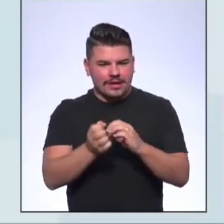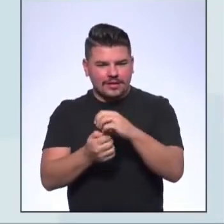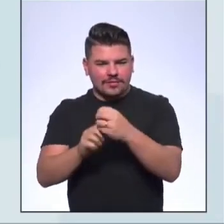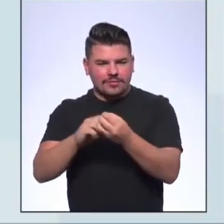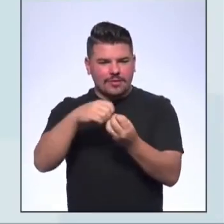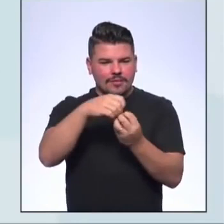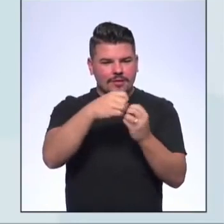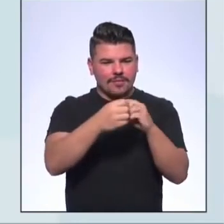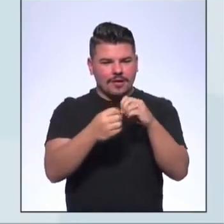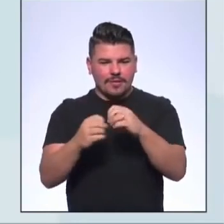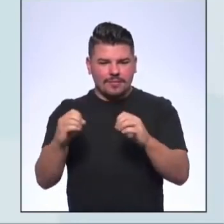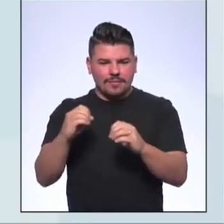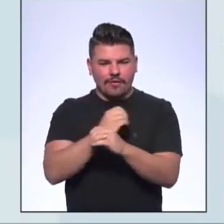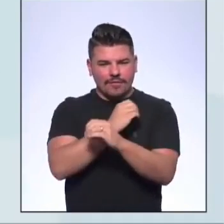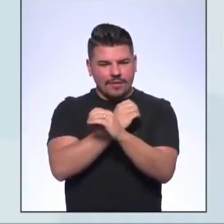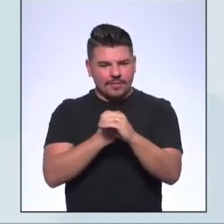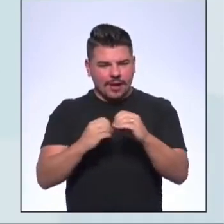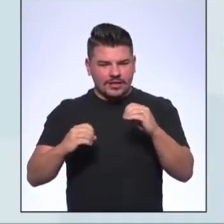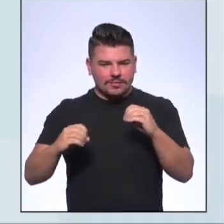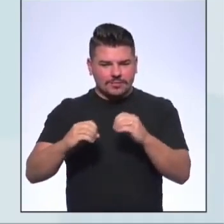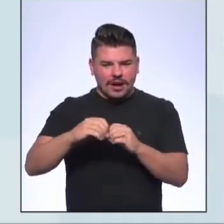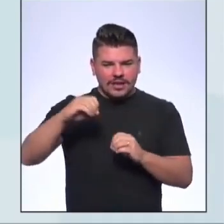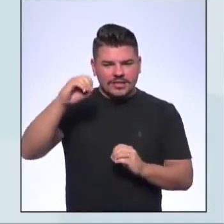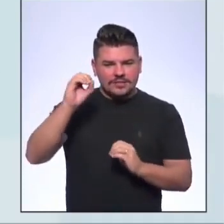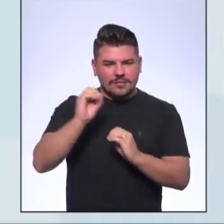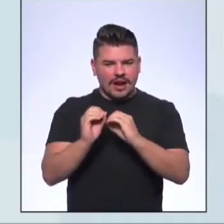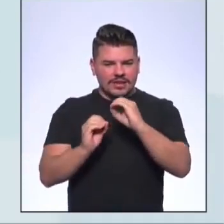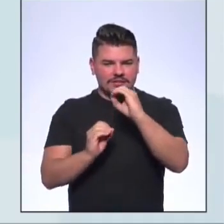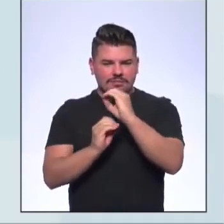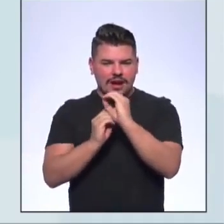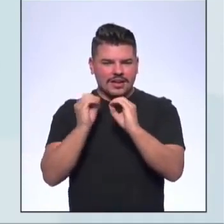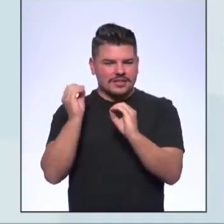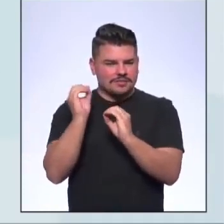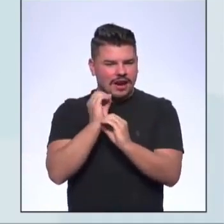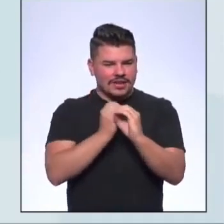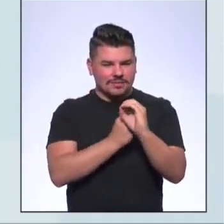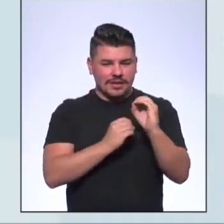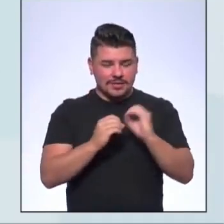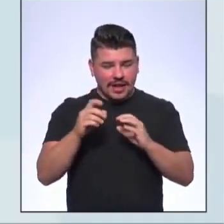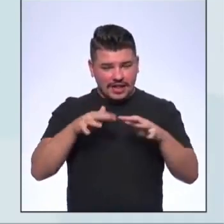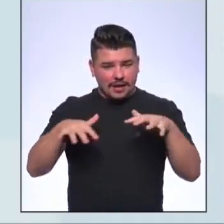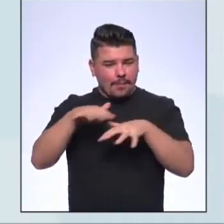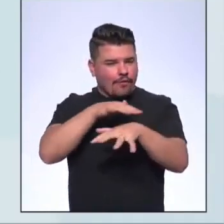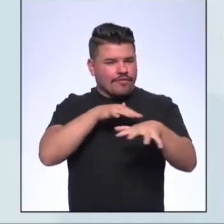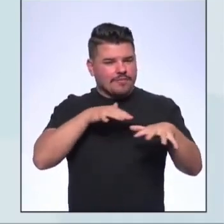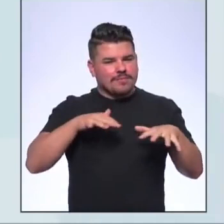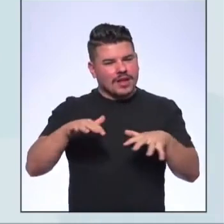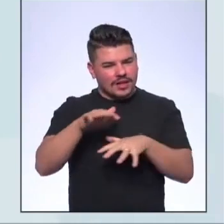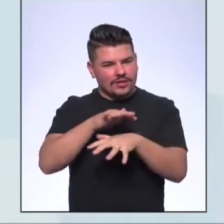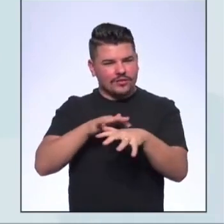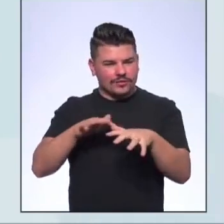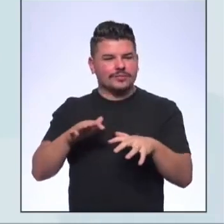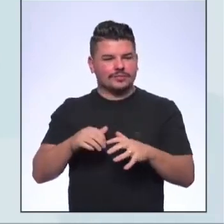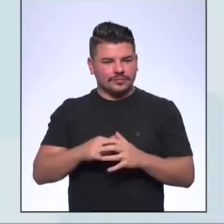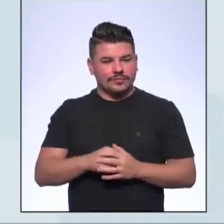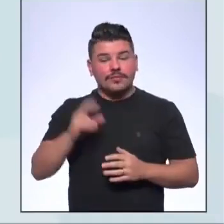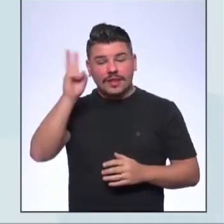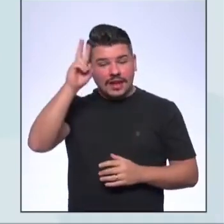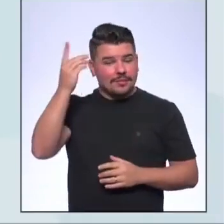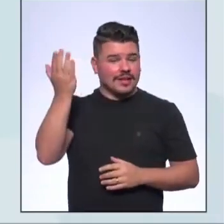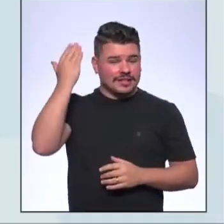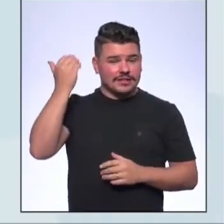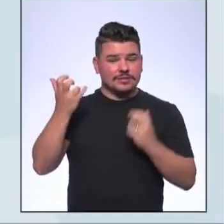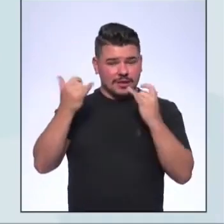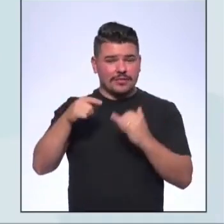interagindo, beleza? Estão interagindo aí entre si, né? Tem interação entre as moléculas, né? Entre as ligações. Lembra que eu comentei com você